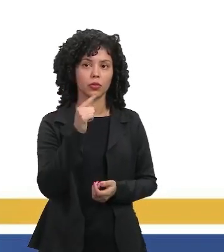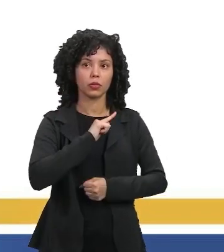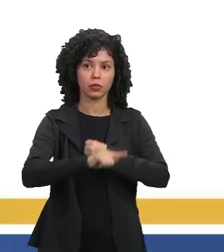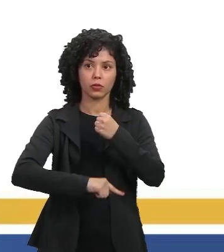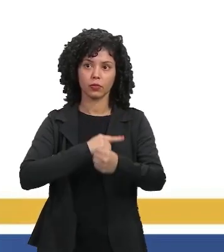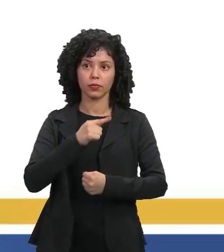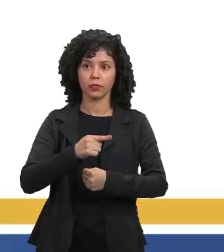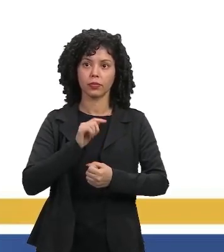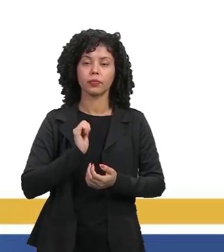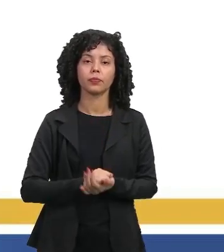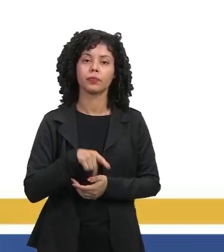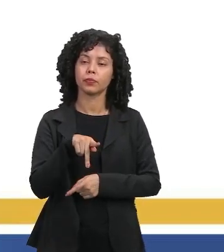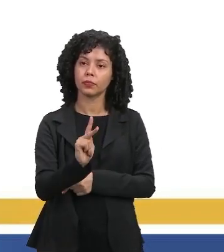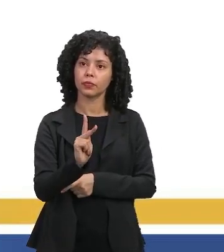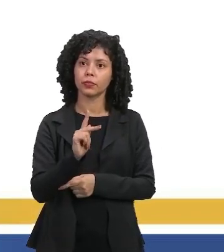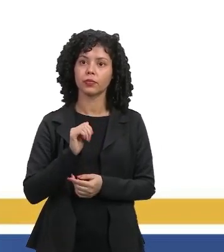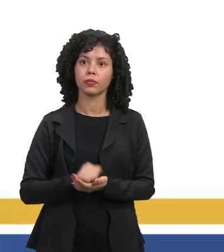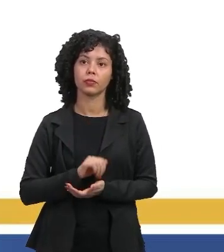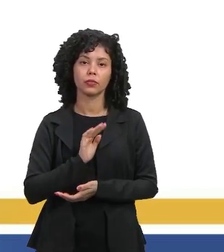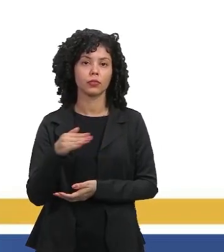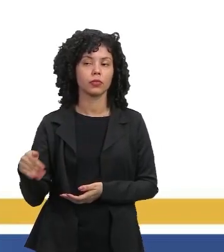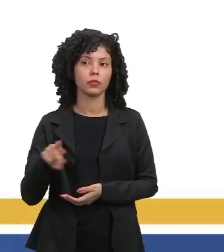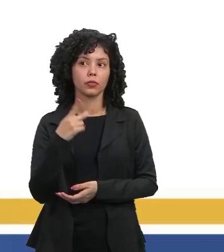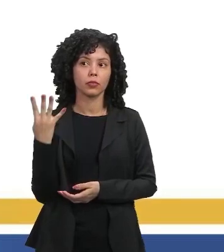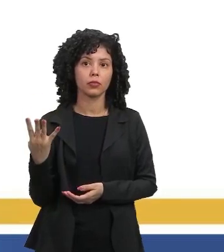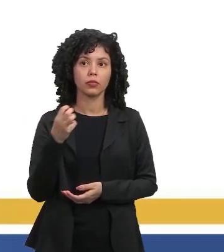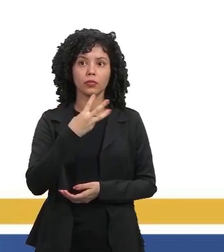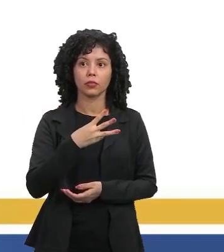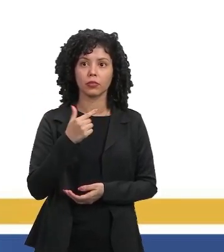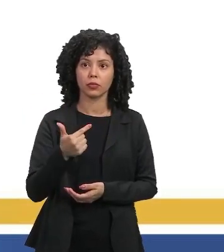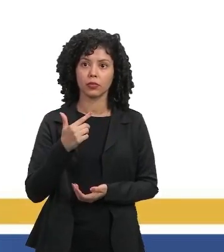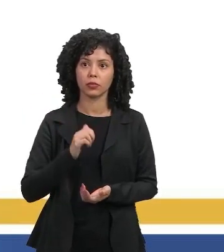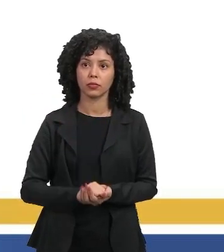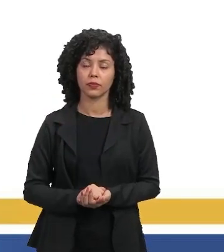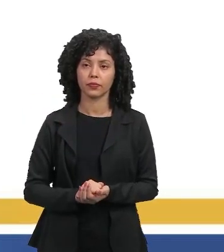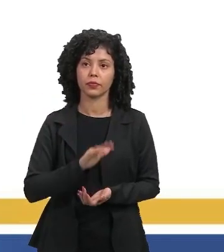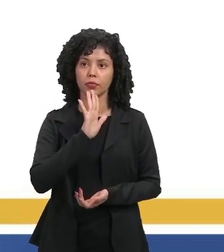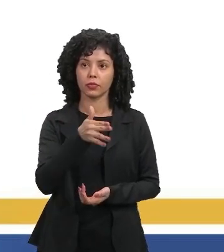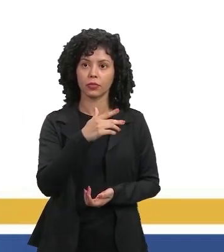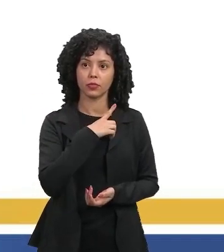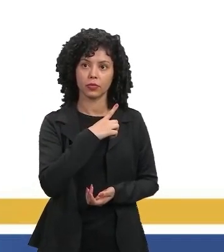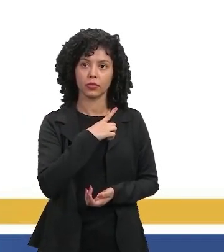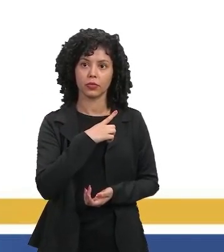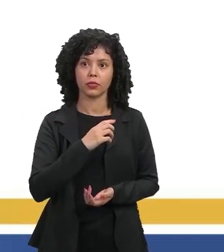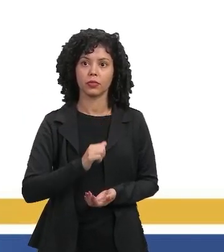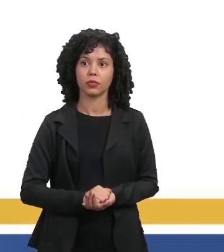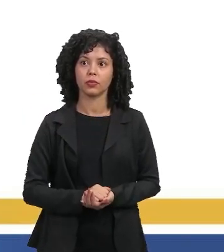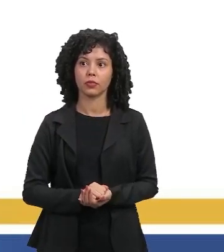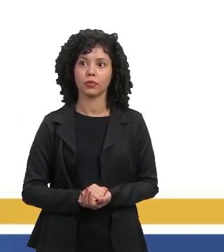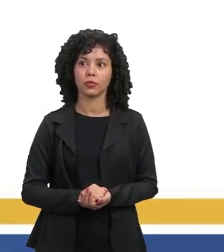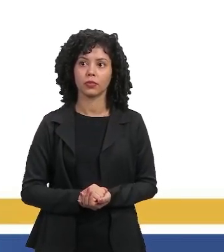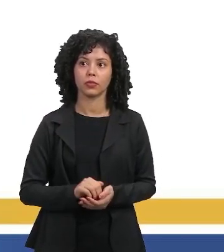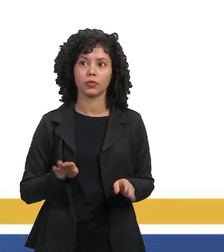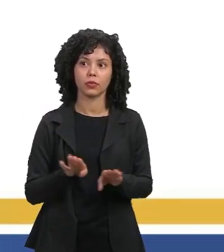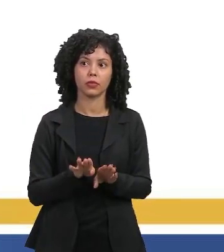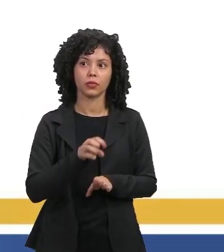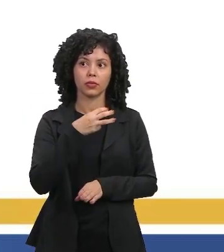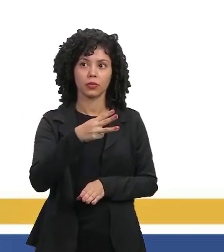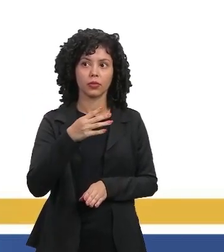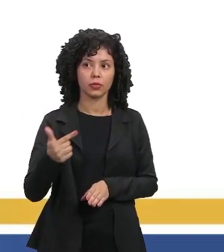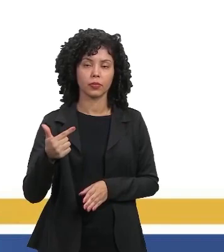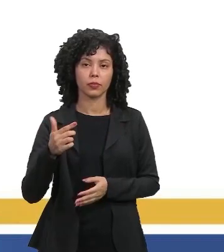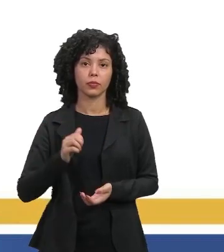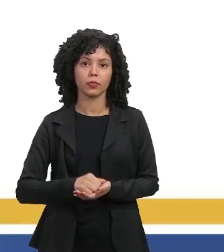K. Quanto é que vale o K? 32. Então, a gente já tem 32 mais 2,